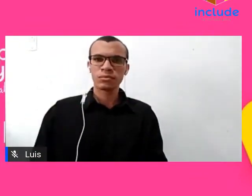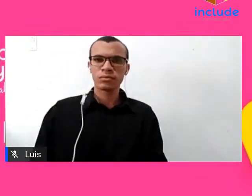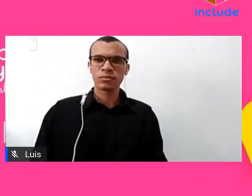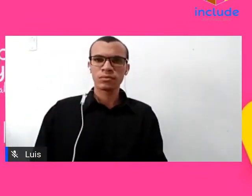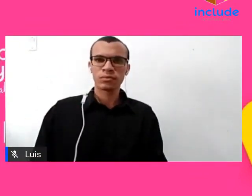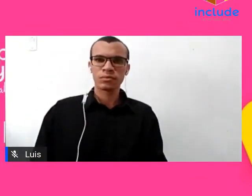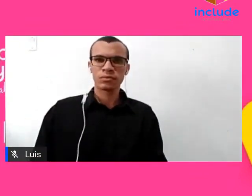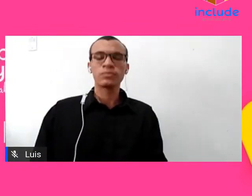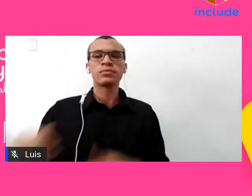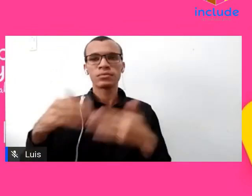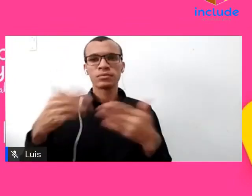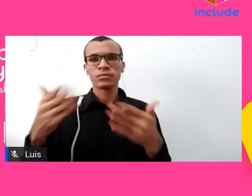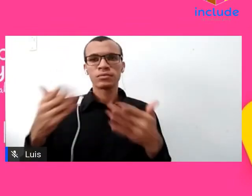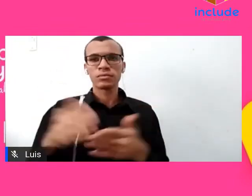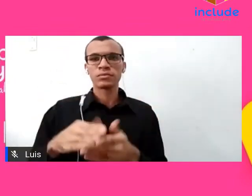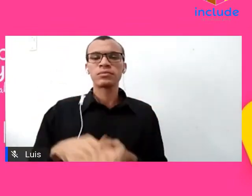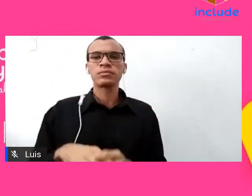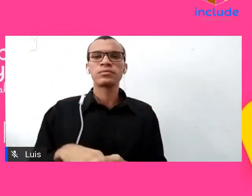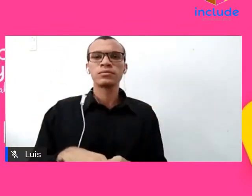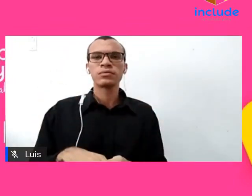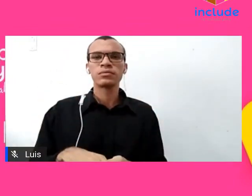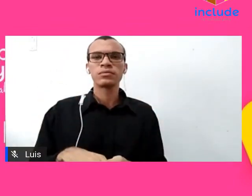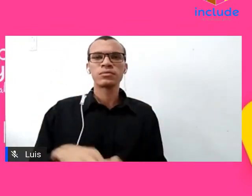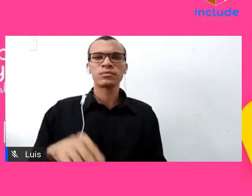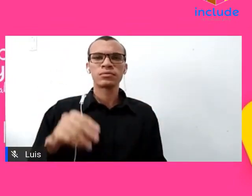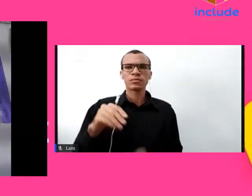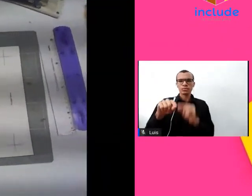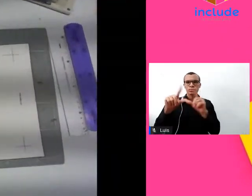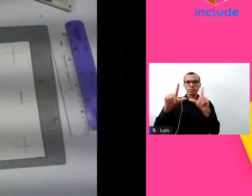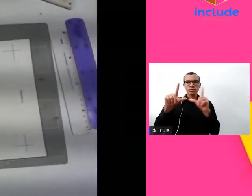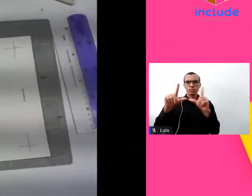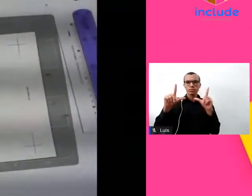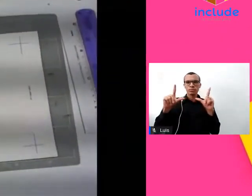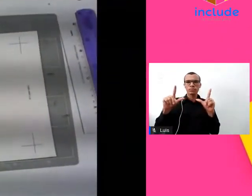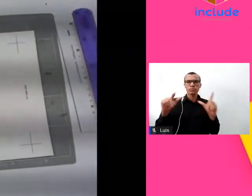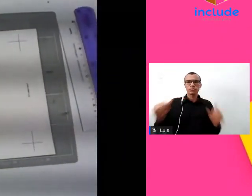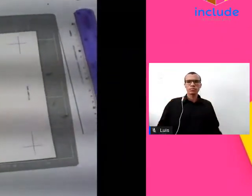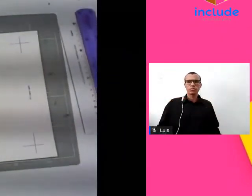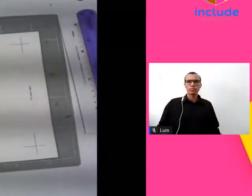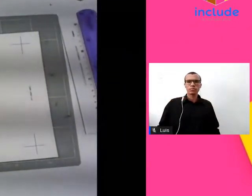Então, aqui, ó, deixa eu só dar um zoom.